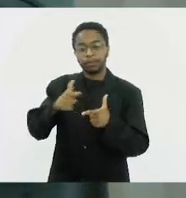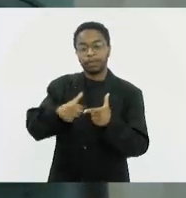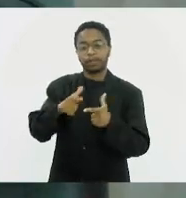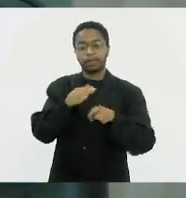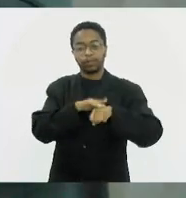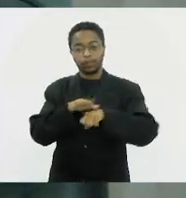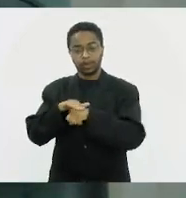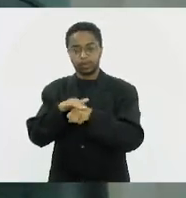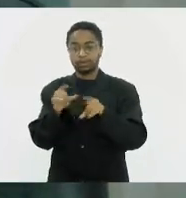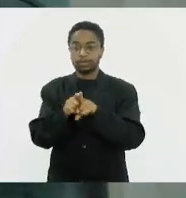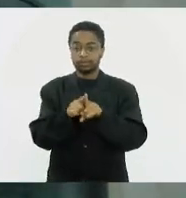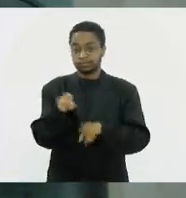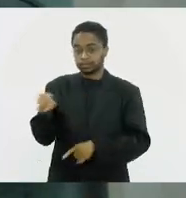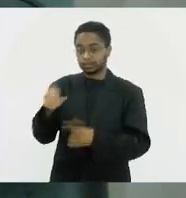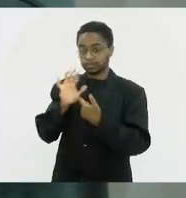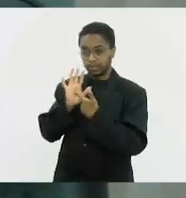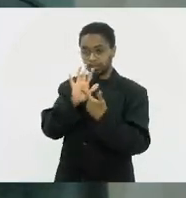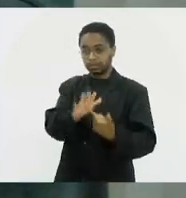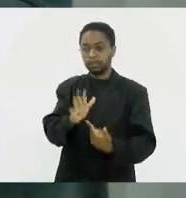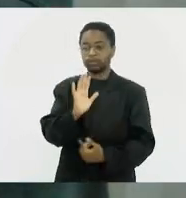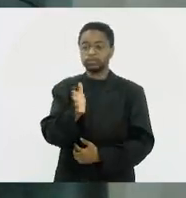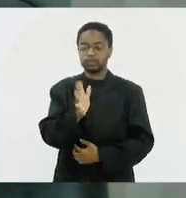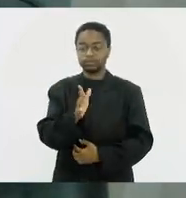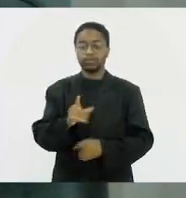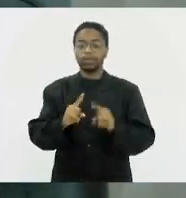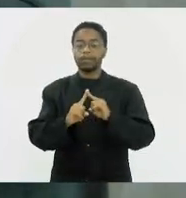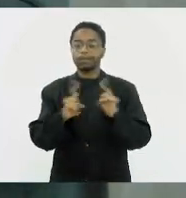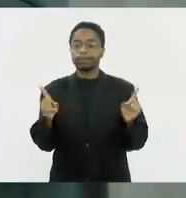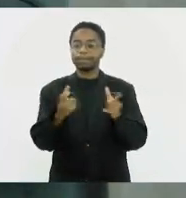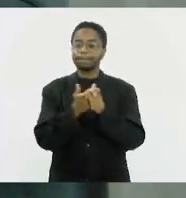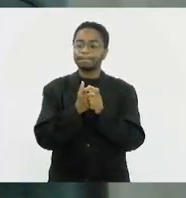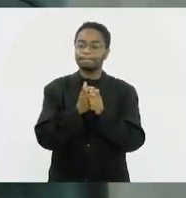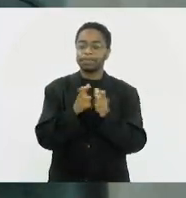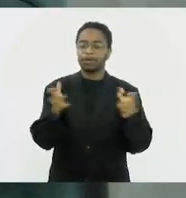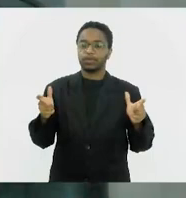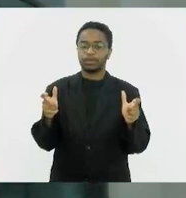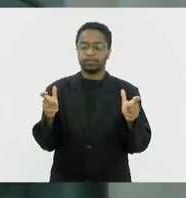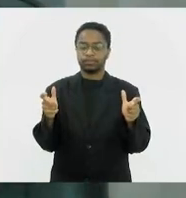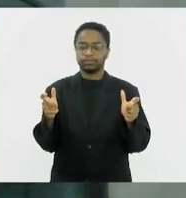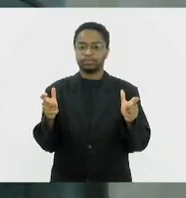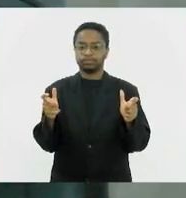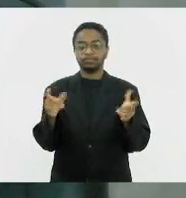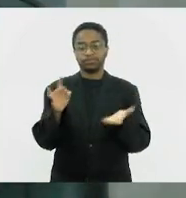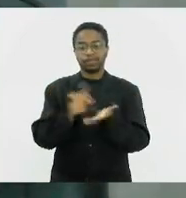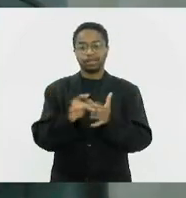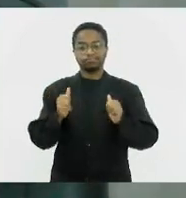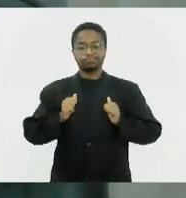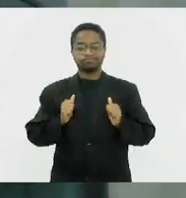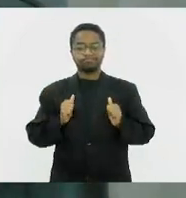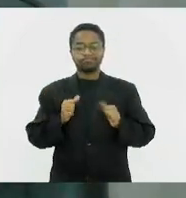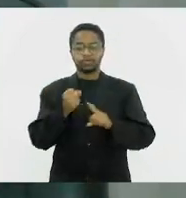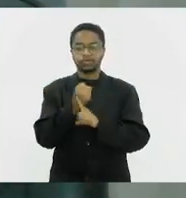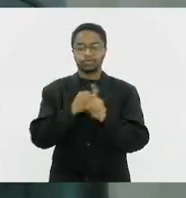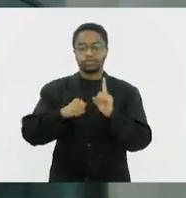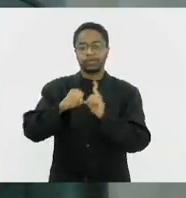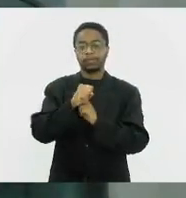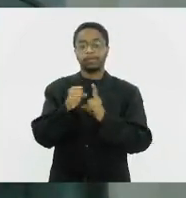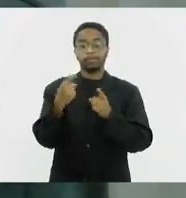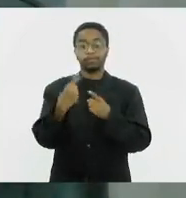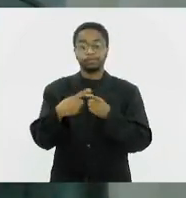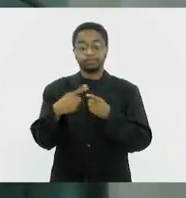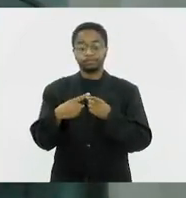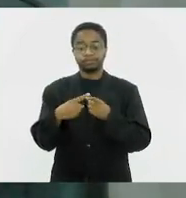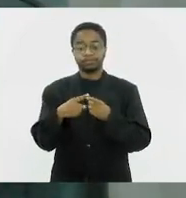né, nos apresentou já aqui, mas a maioria das vezes é uma acomodação social, que a gente